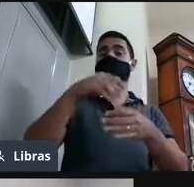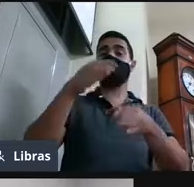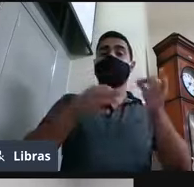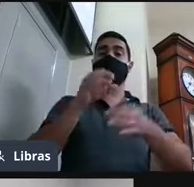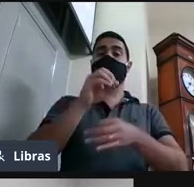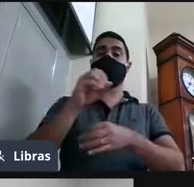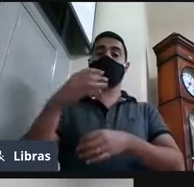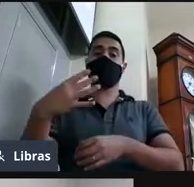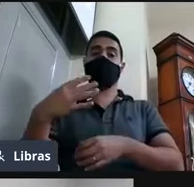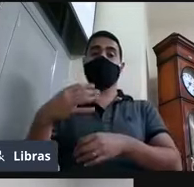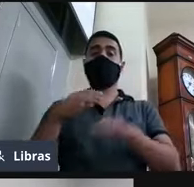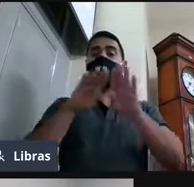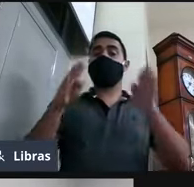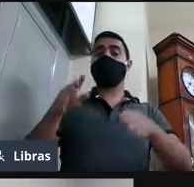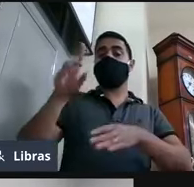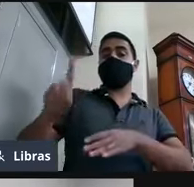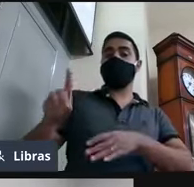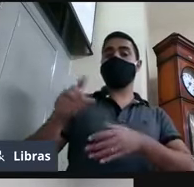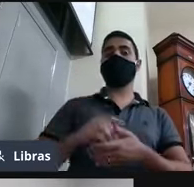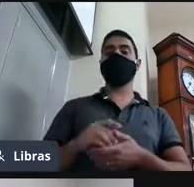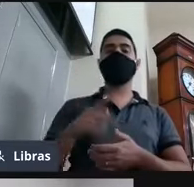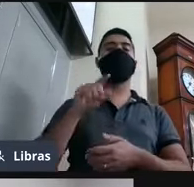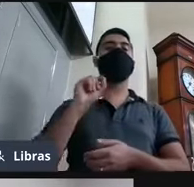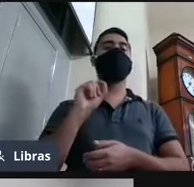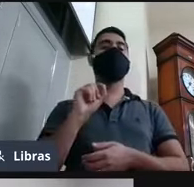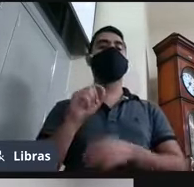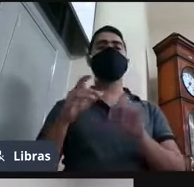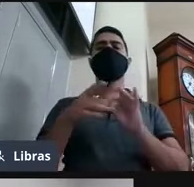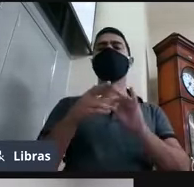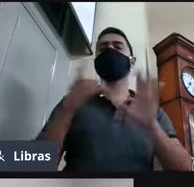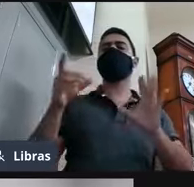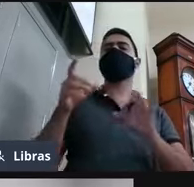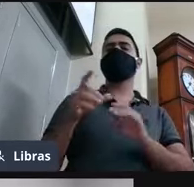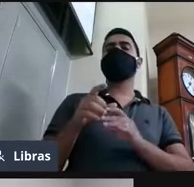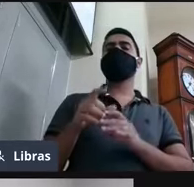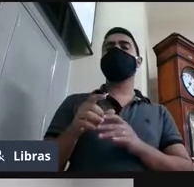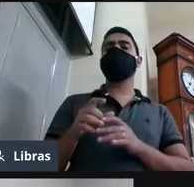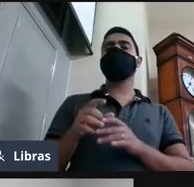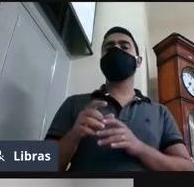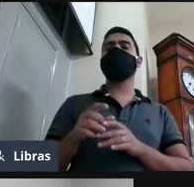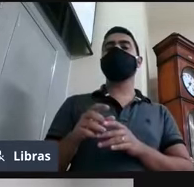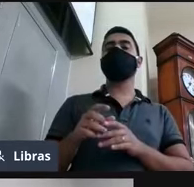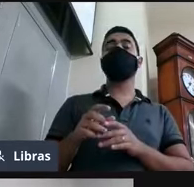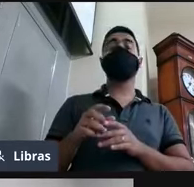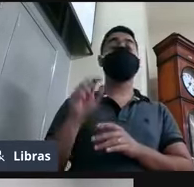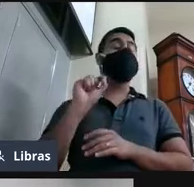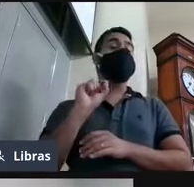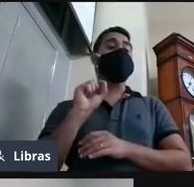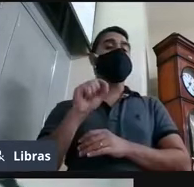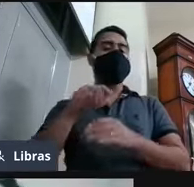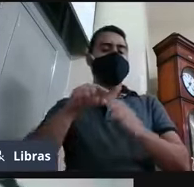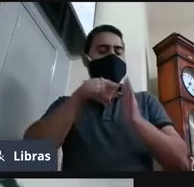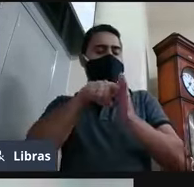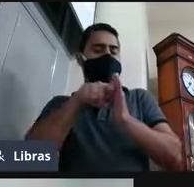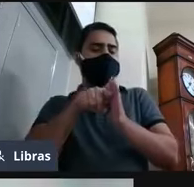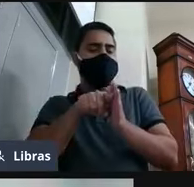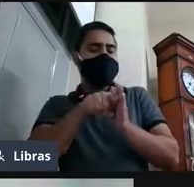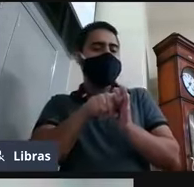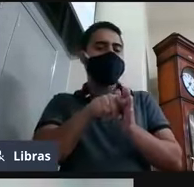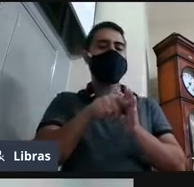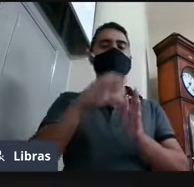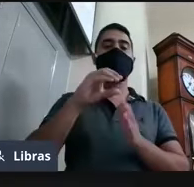2020 da mesa diretora da Câmara Municipal. Dispõe sobre a abertura sobre o exame das contas do chefe do